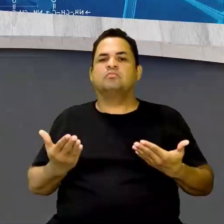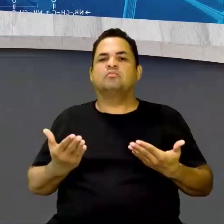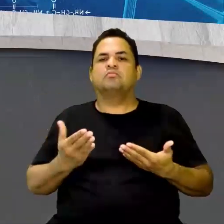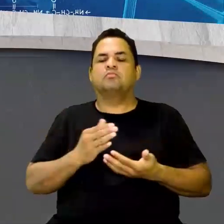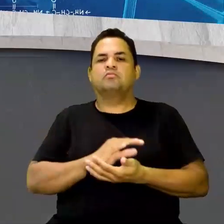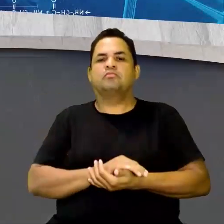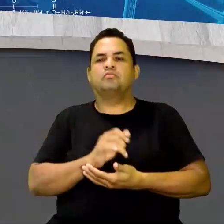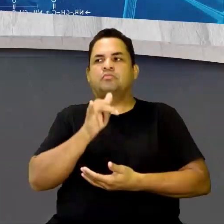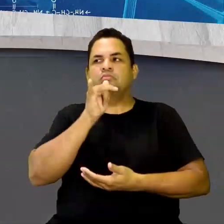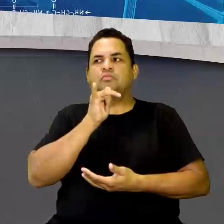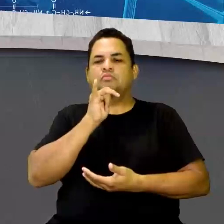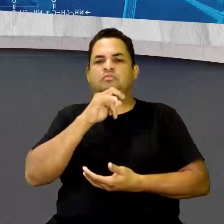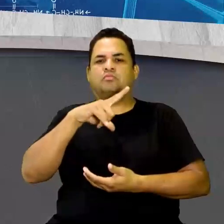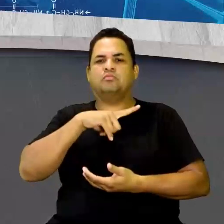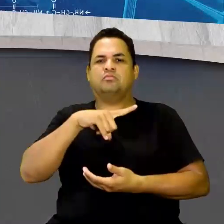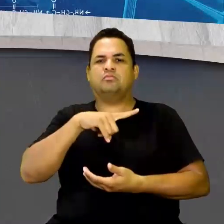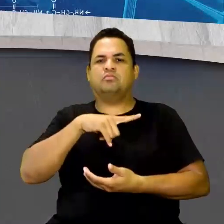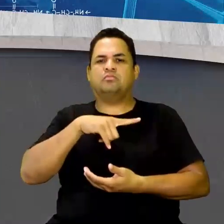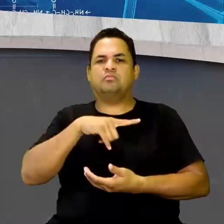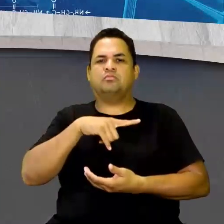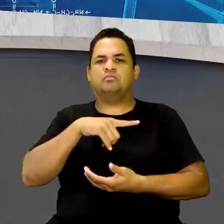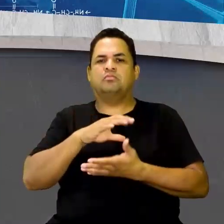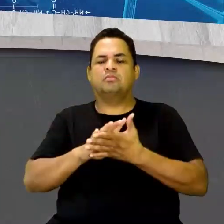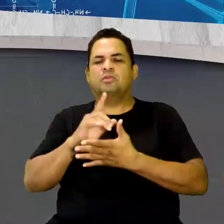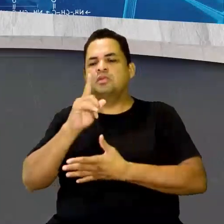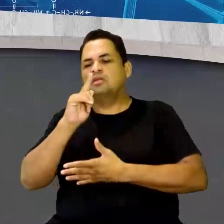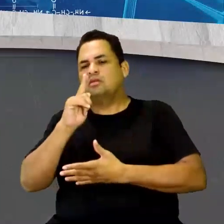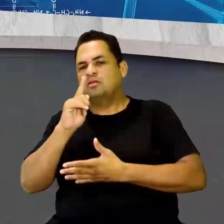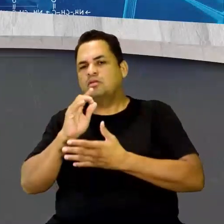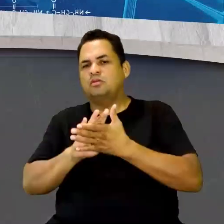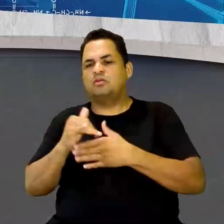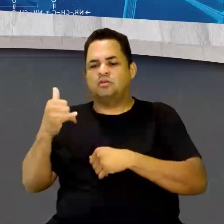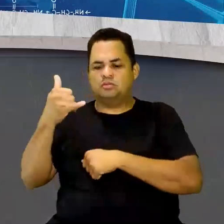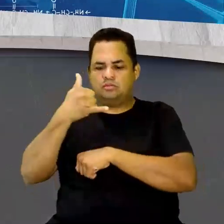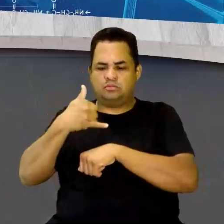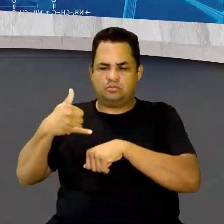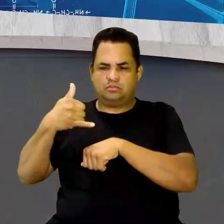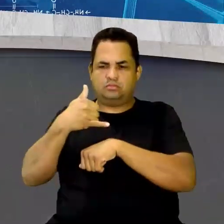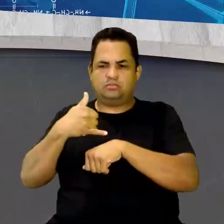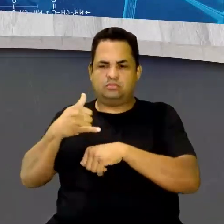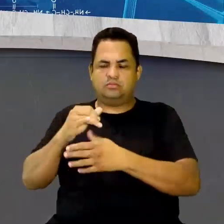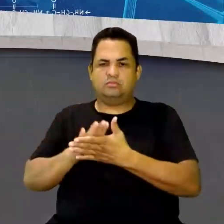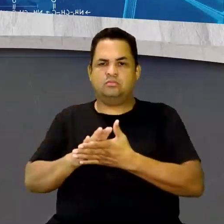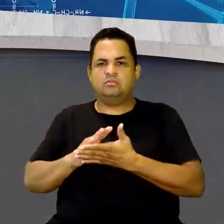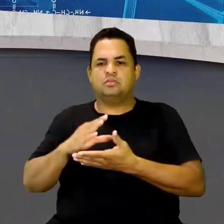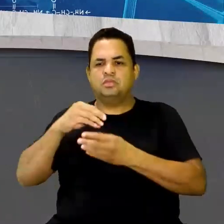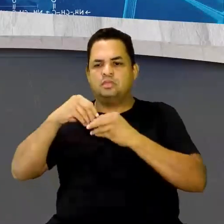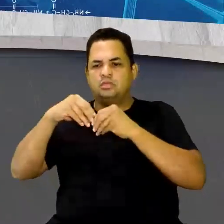caso, por exemplo, quando eu tenho lá a água, o óleo, né, e a areia,